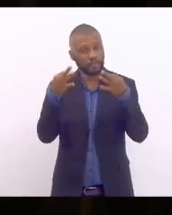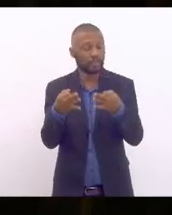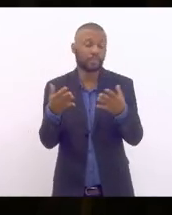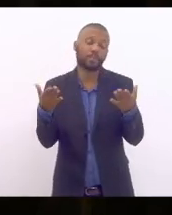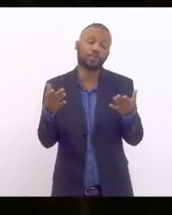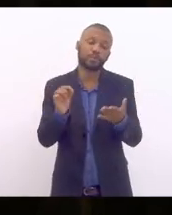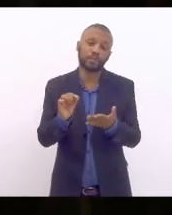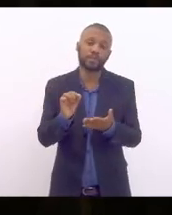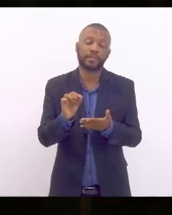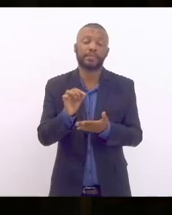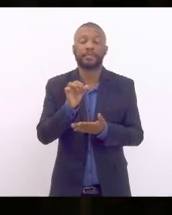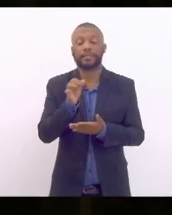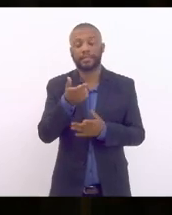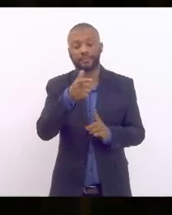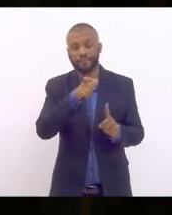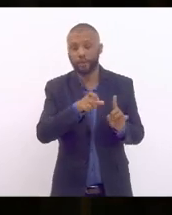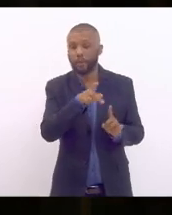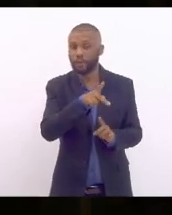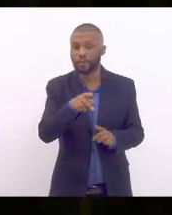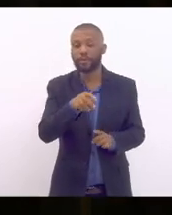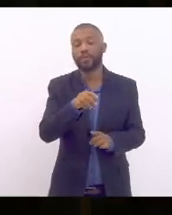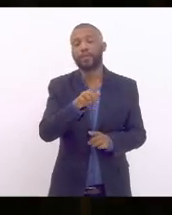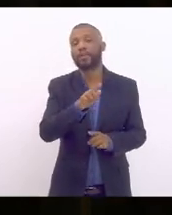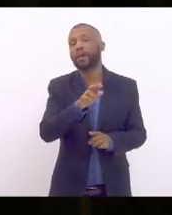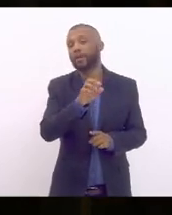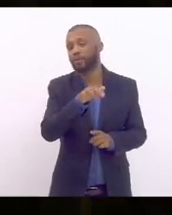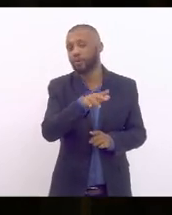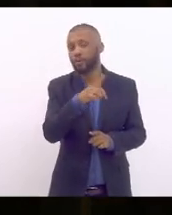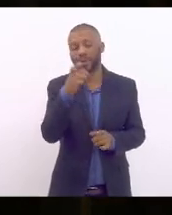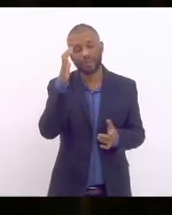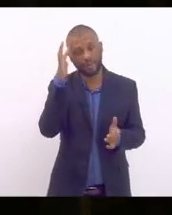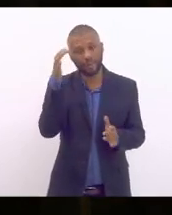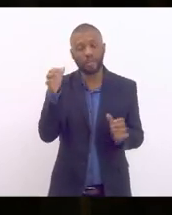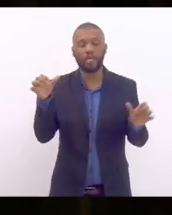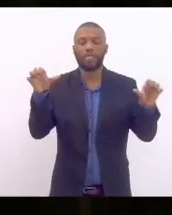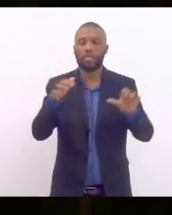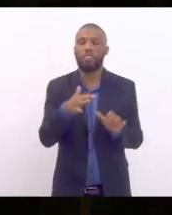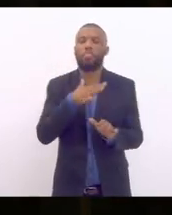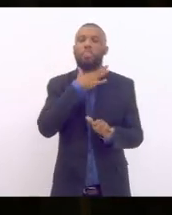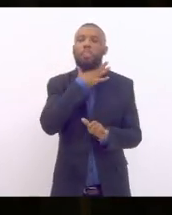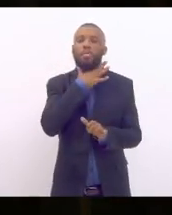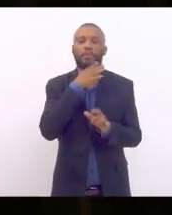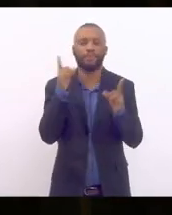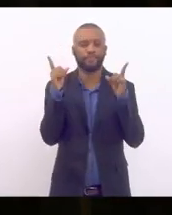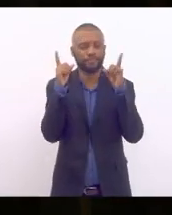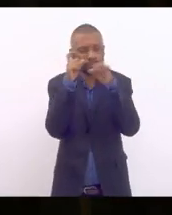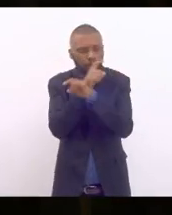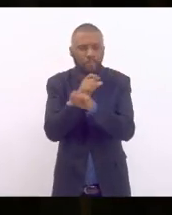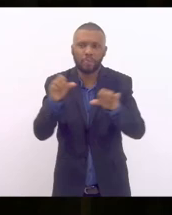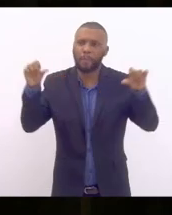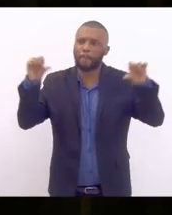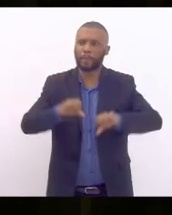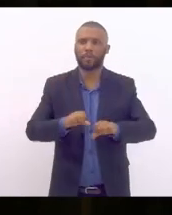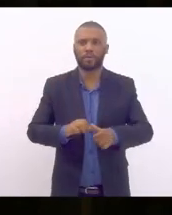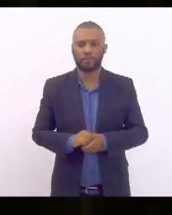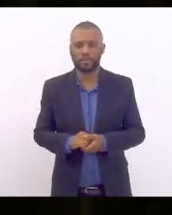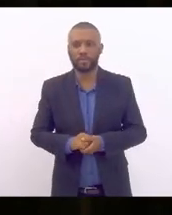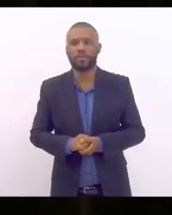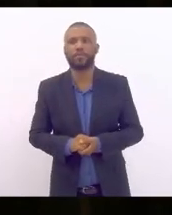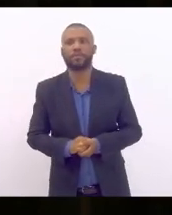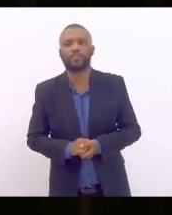fosse esse gestor o Professor Gerson a nossa situação estaria muito pior muito pior